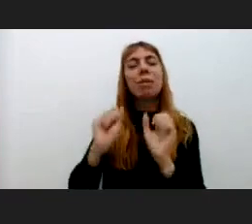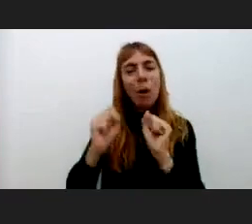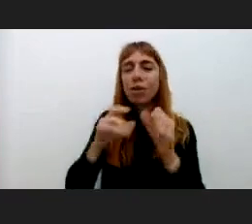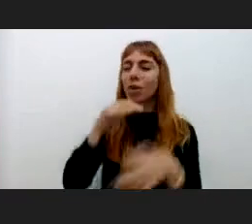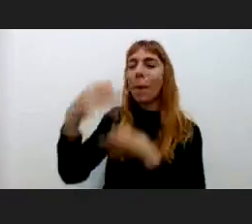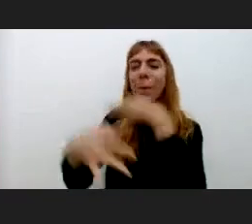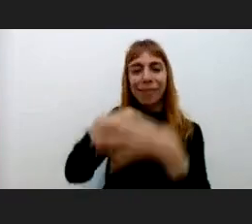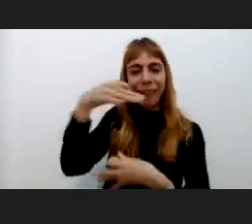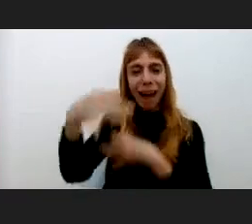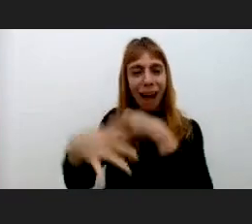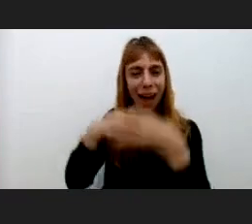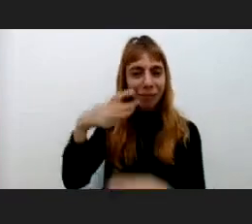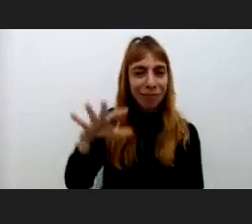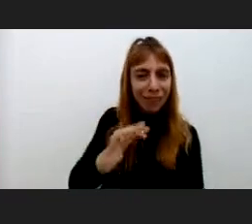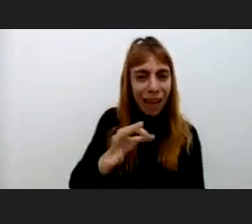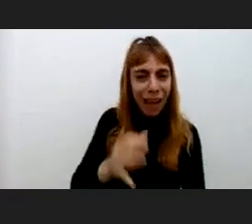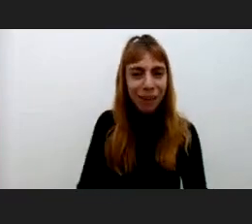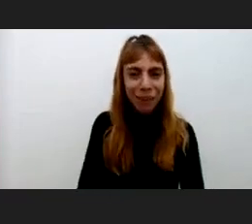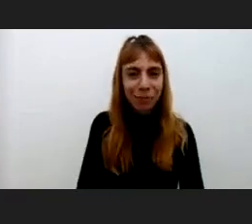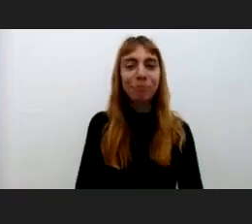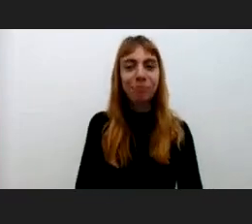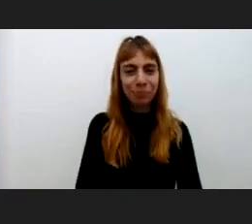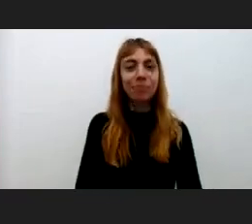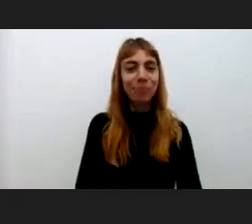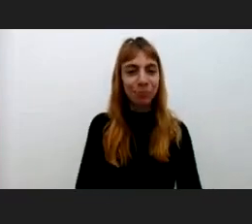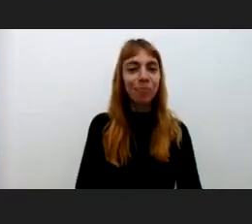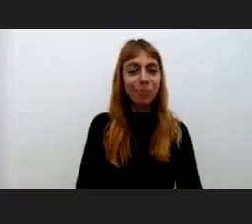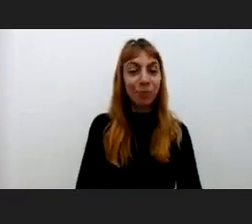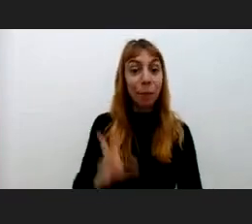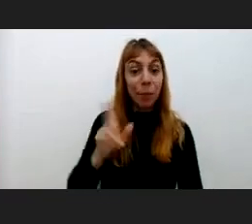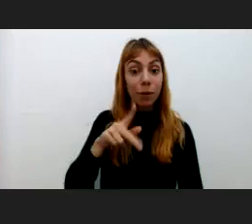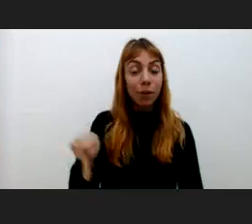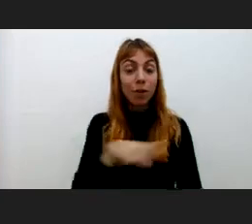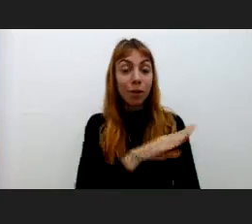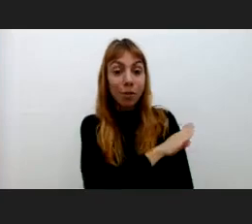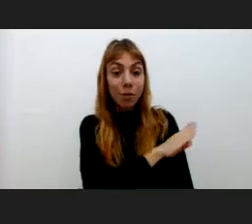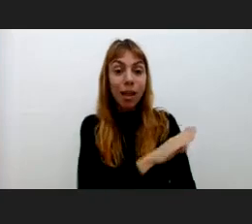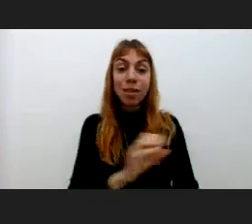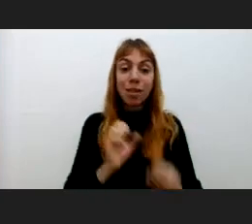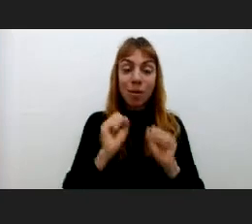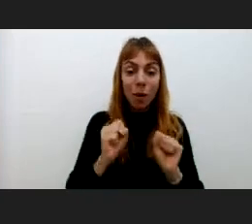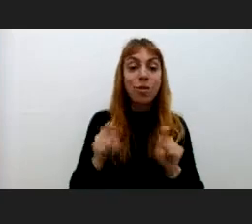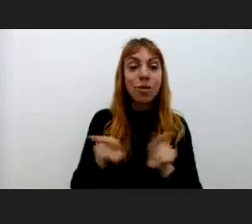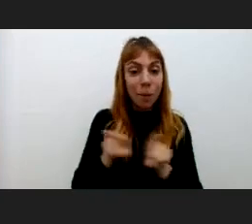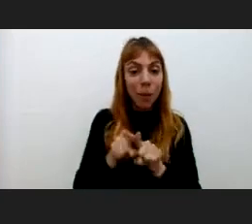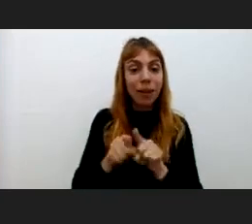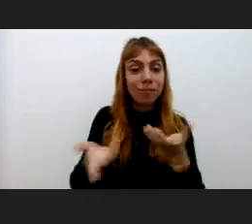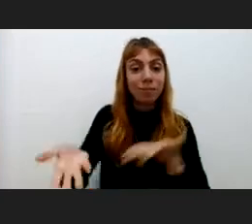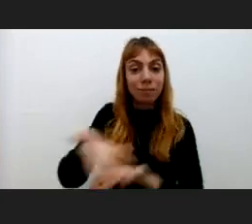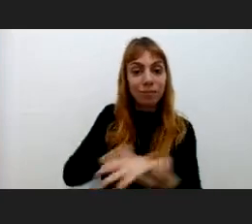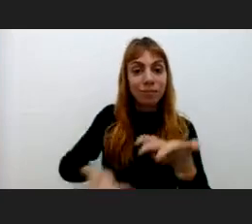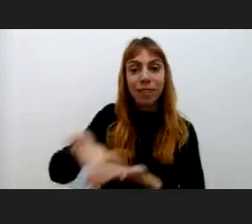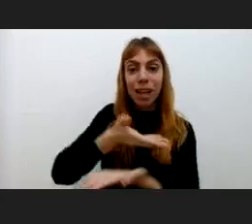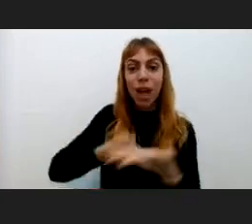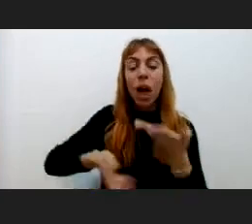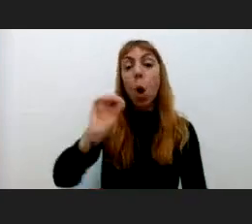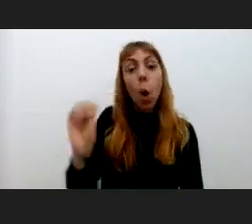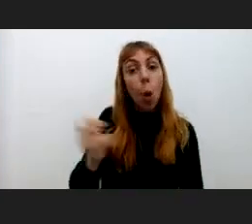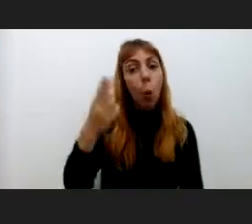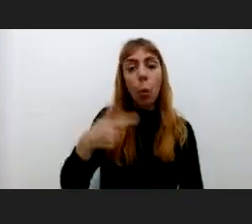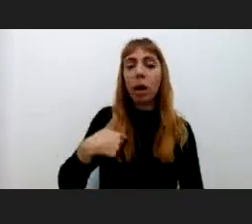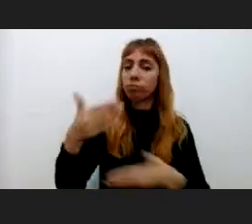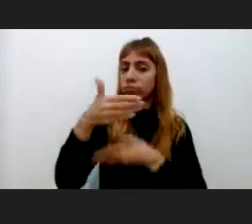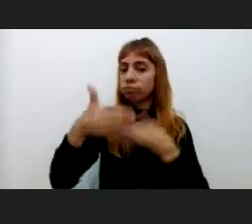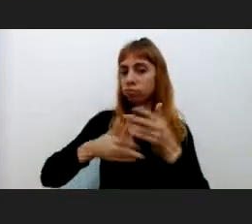comentários. É, não sei se a professora Judete também quer interagir nesse momento, senão a gente segue mais